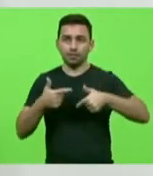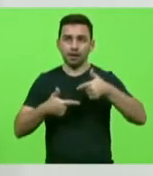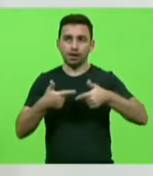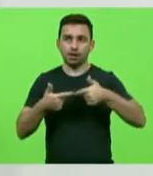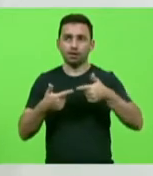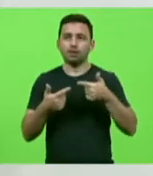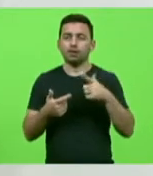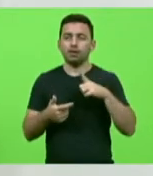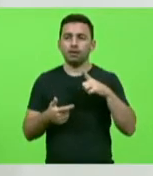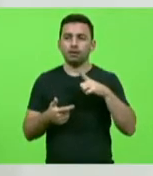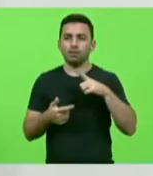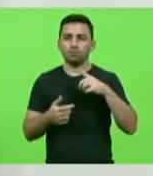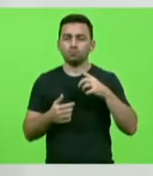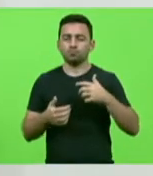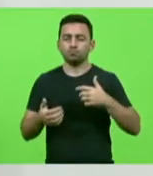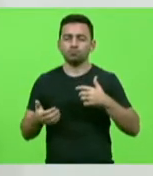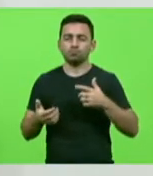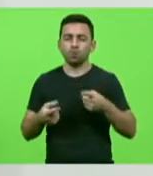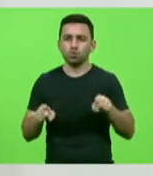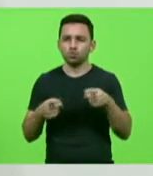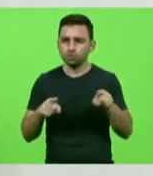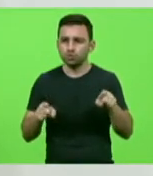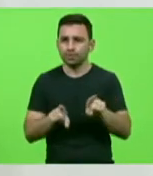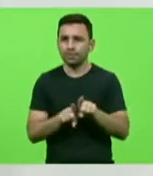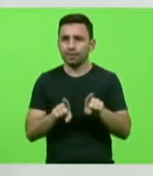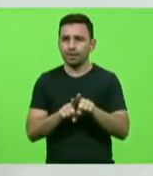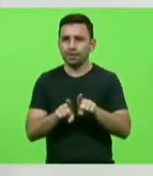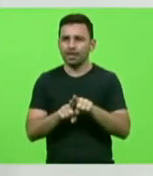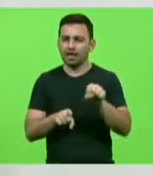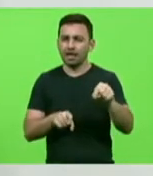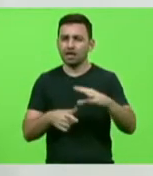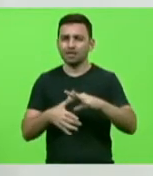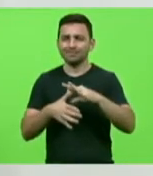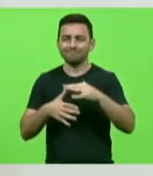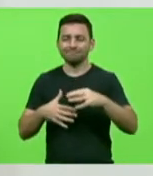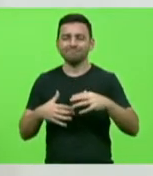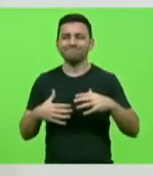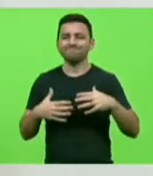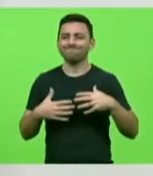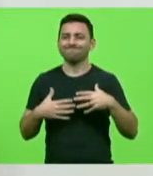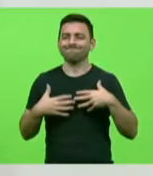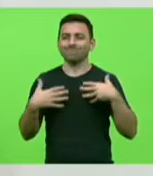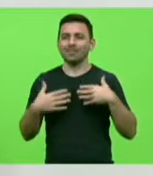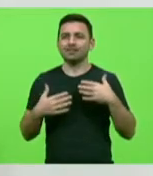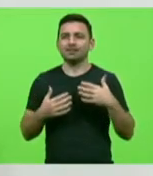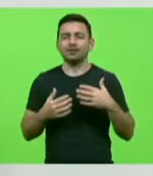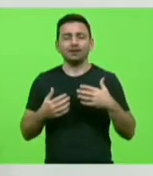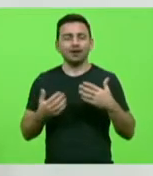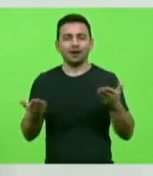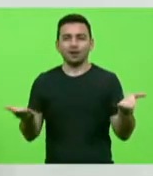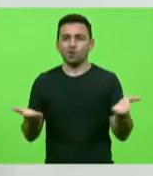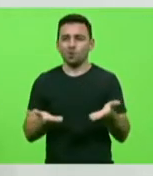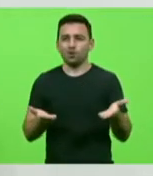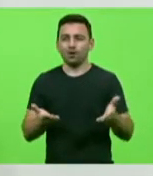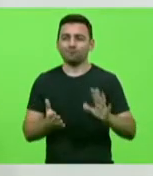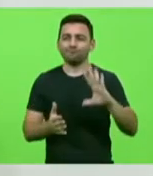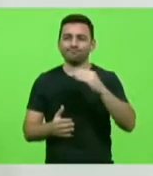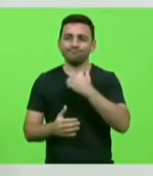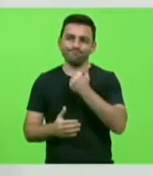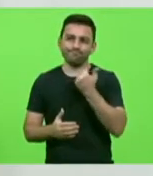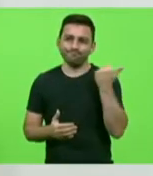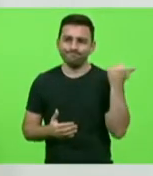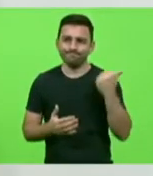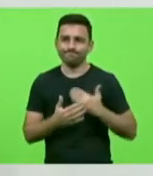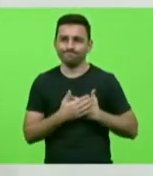músico exímio, um líder carismático que deixa um enorme vazio.